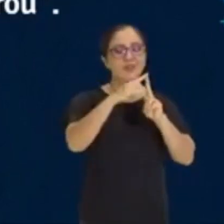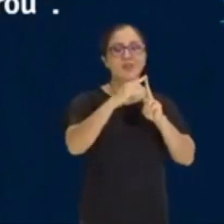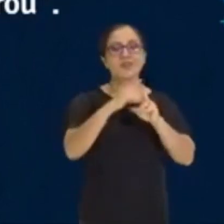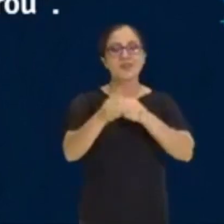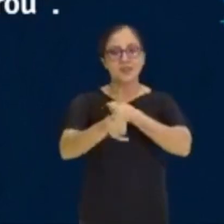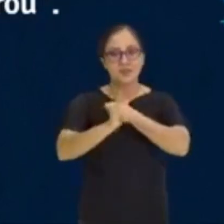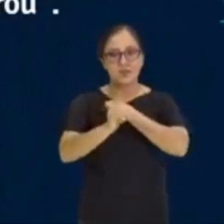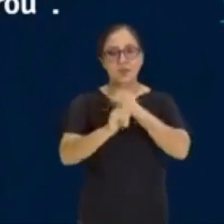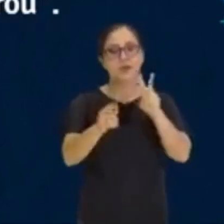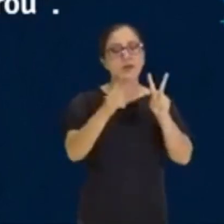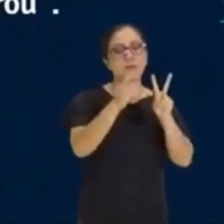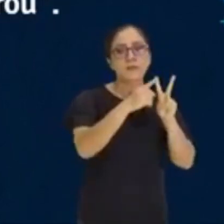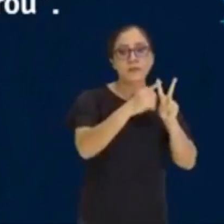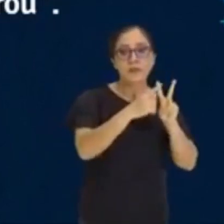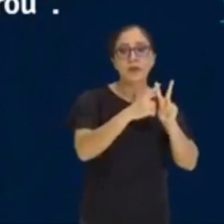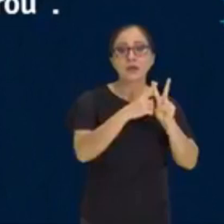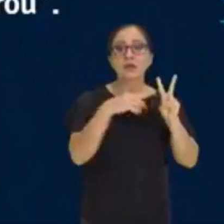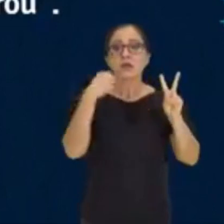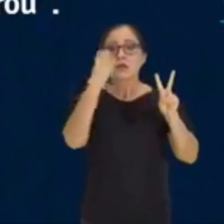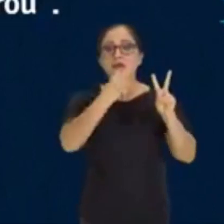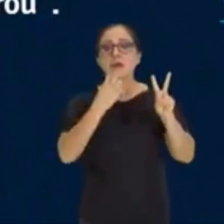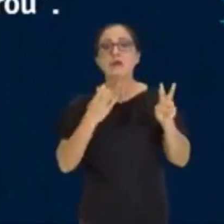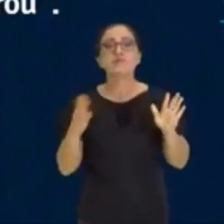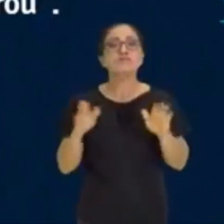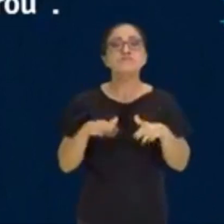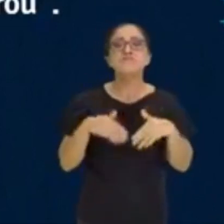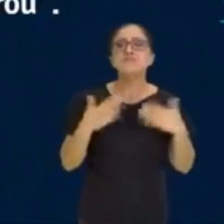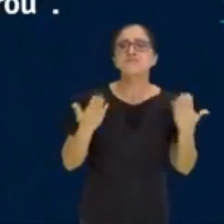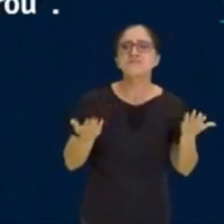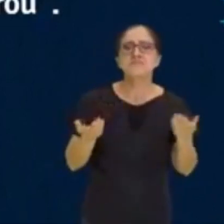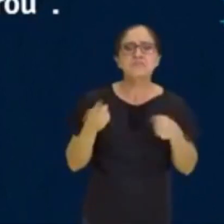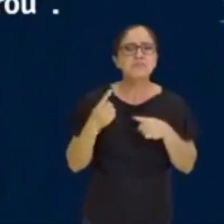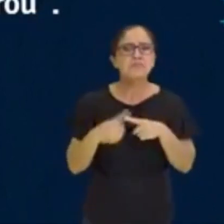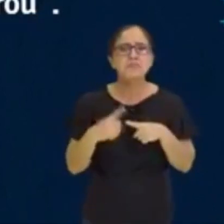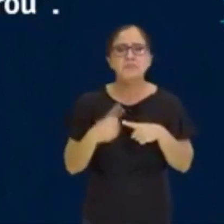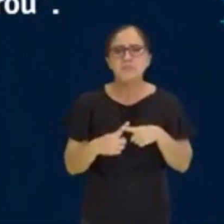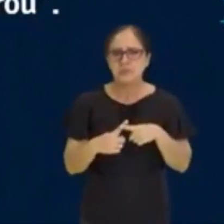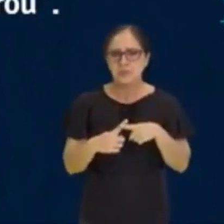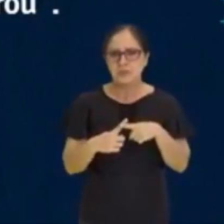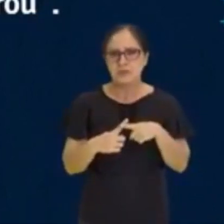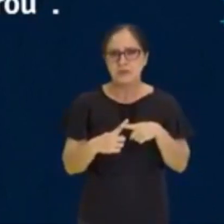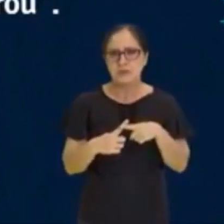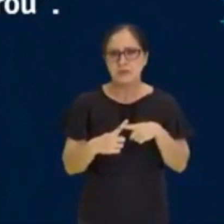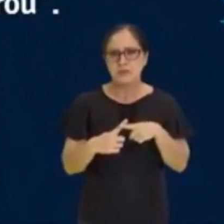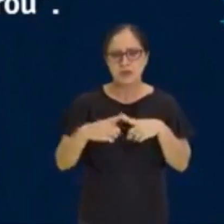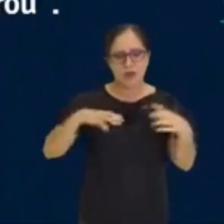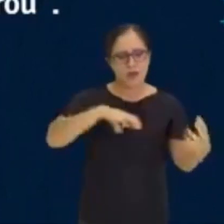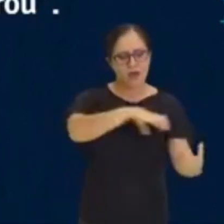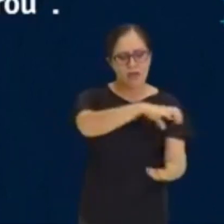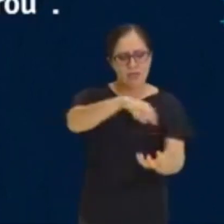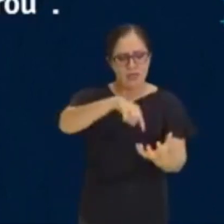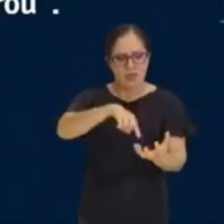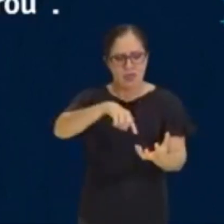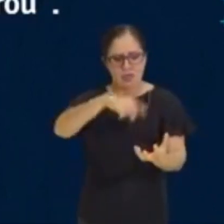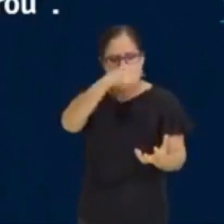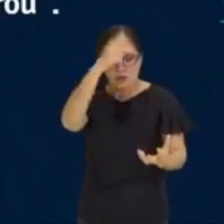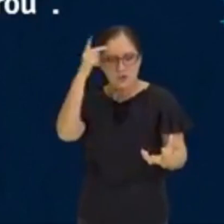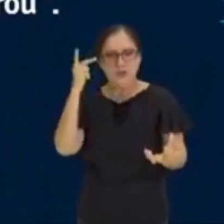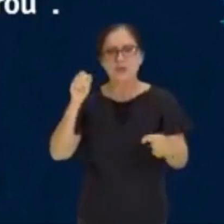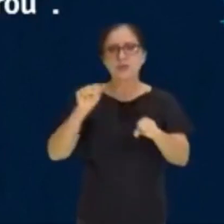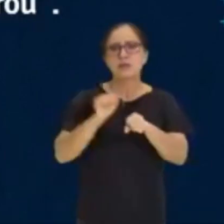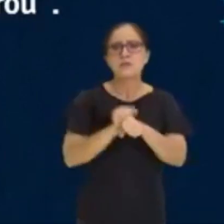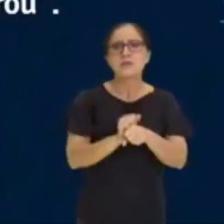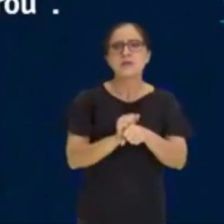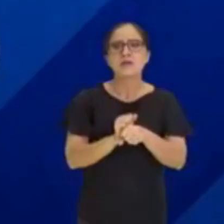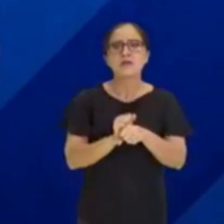1. Segundo o texto, por qual motivo a Terra parou? Para responder a essa questão,